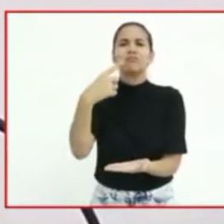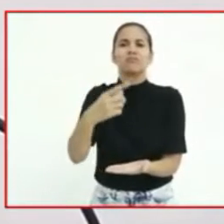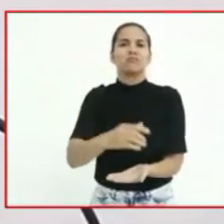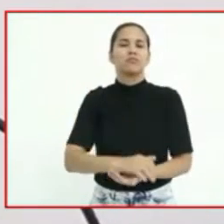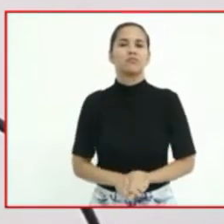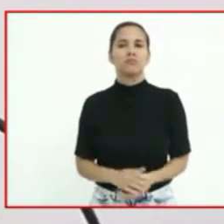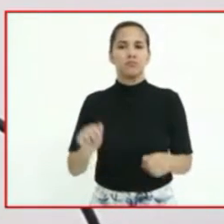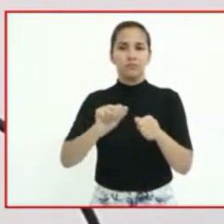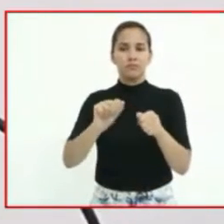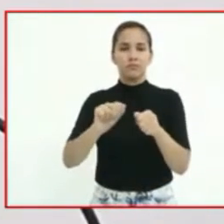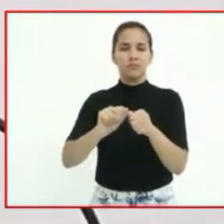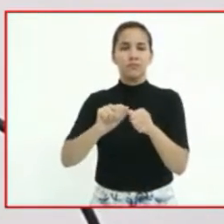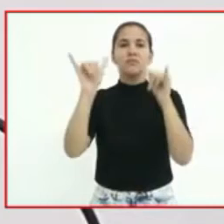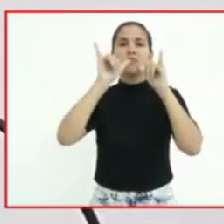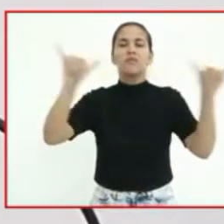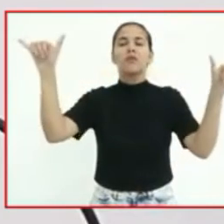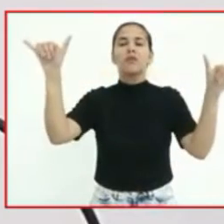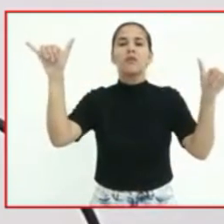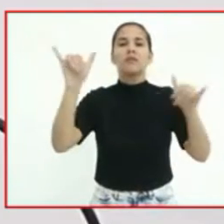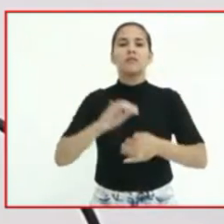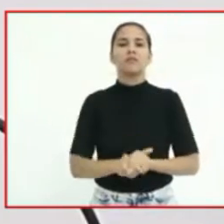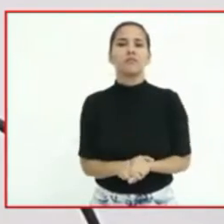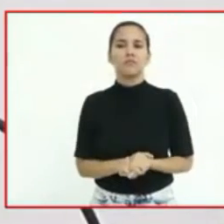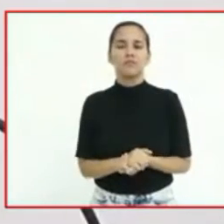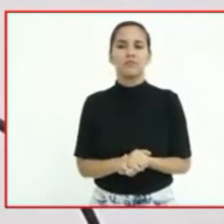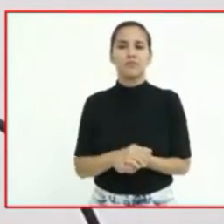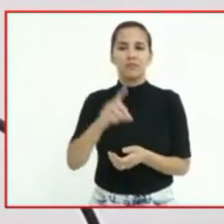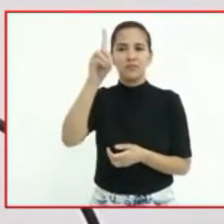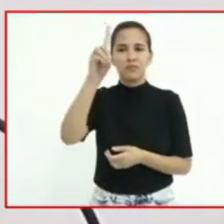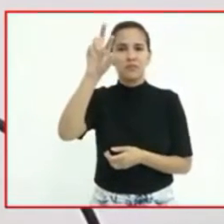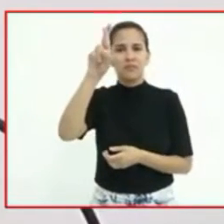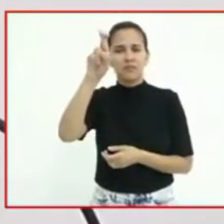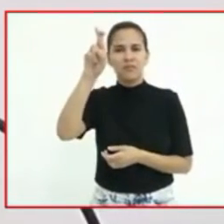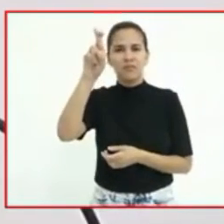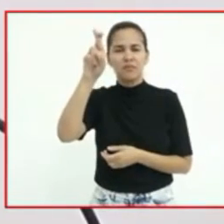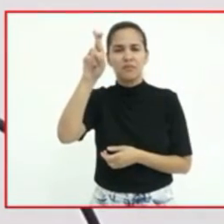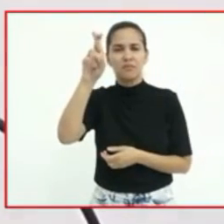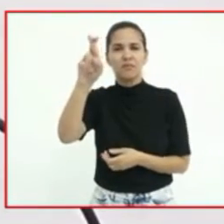que está fazendo. E falar que é uma doutora. Isso é doutora de porta de cadeia.